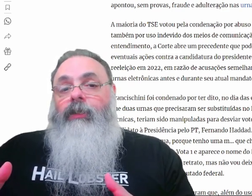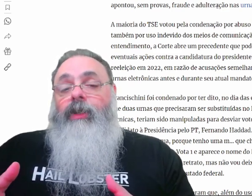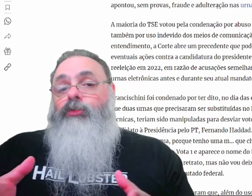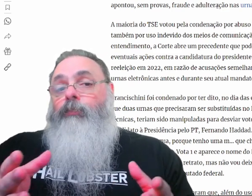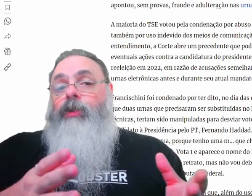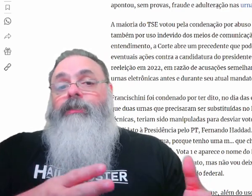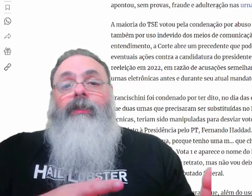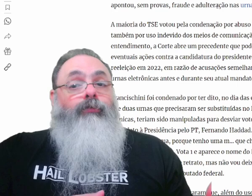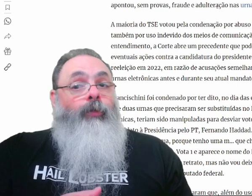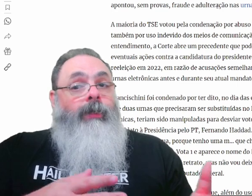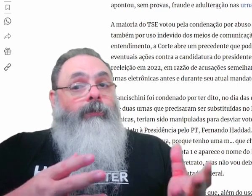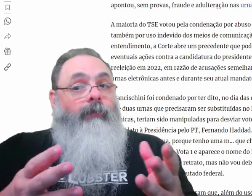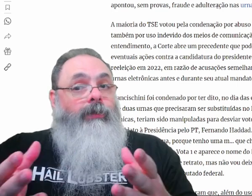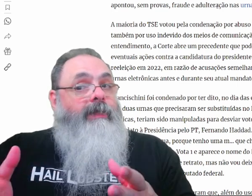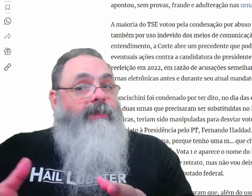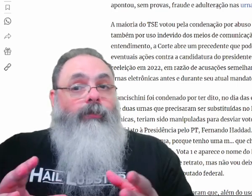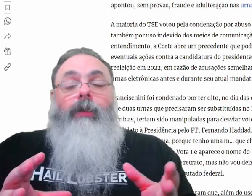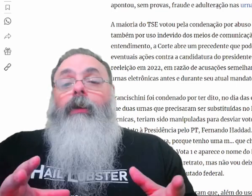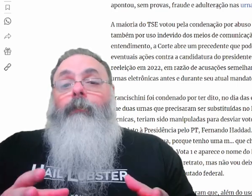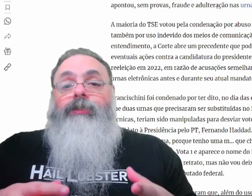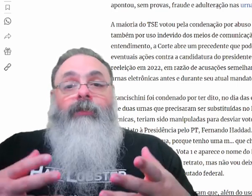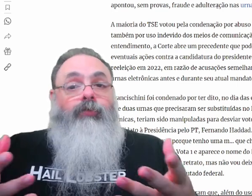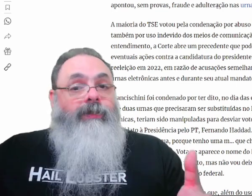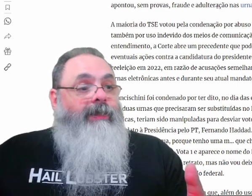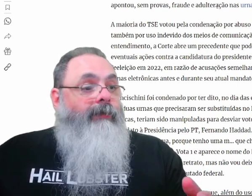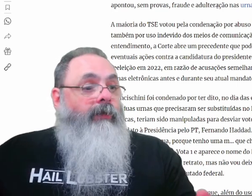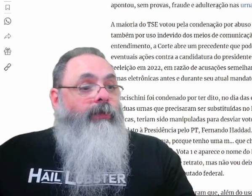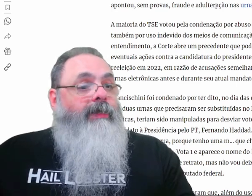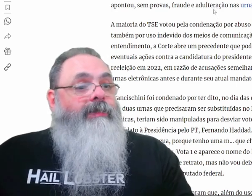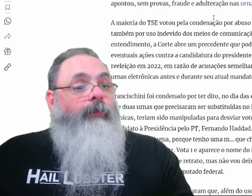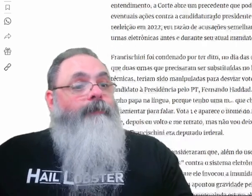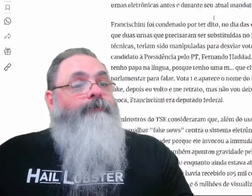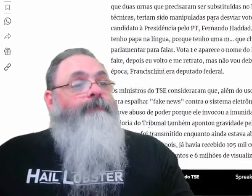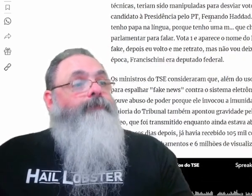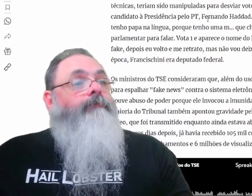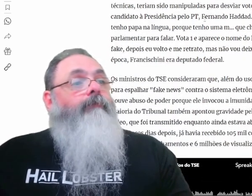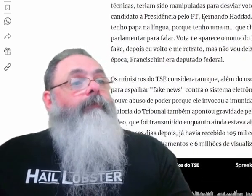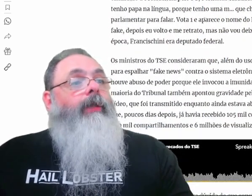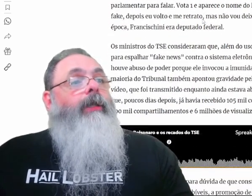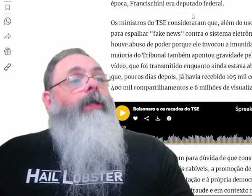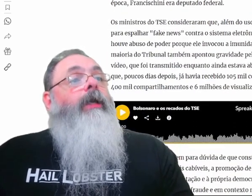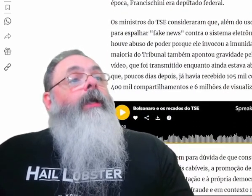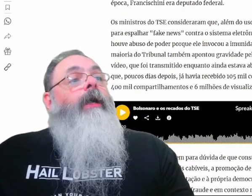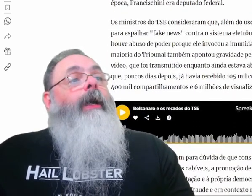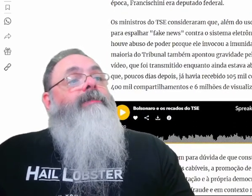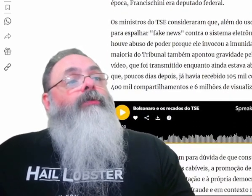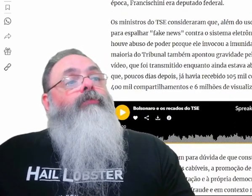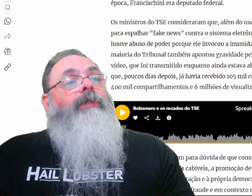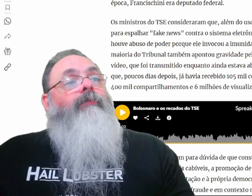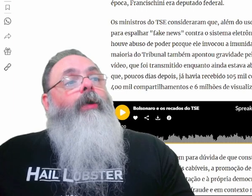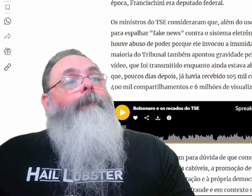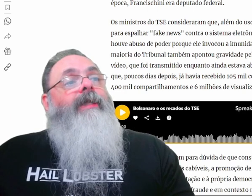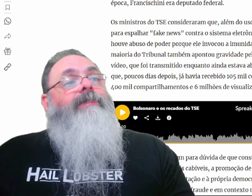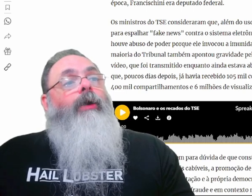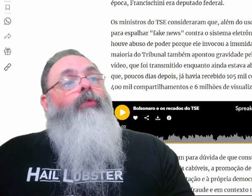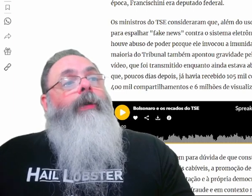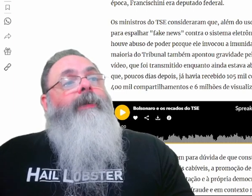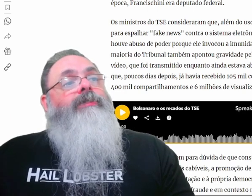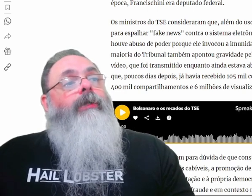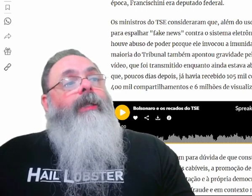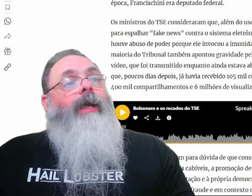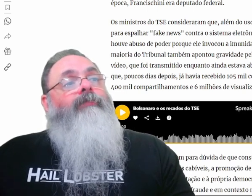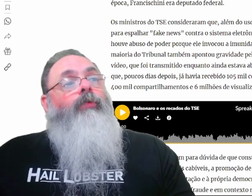TSE isso significa isso pode ter influído na votação pode ter influenciado a votação e ir dizendo que voltava